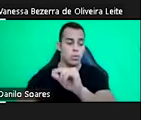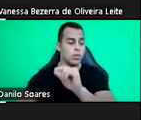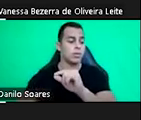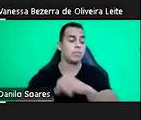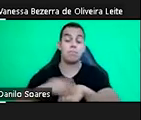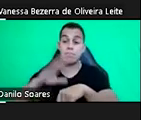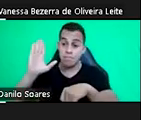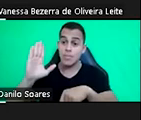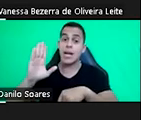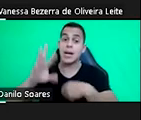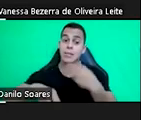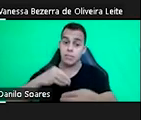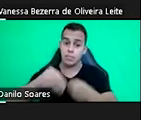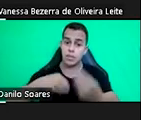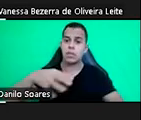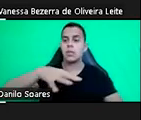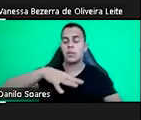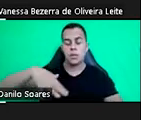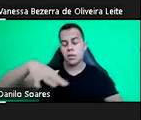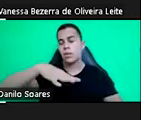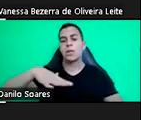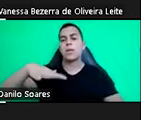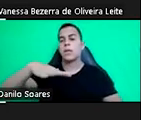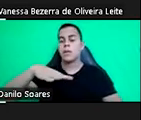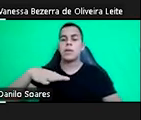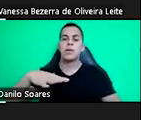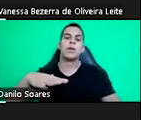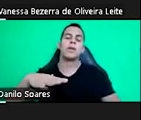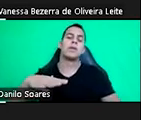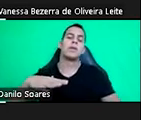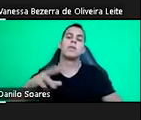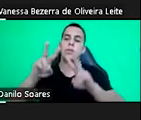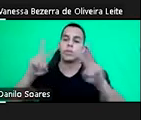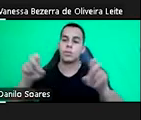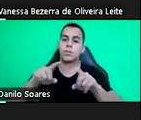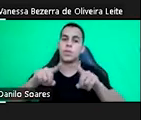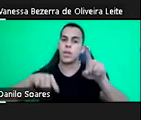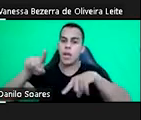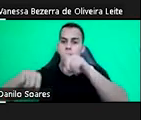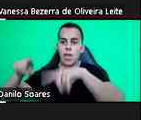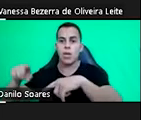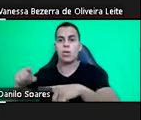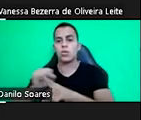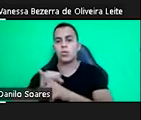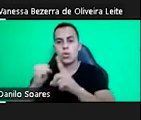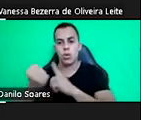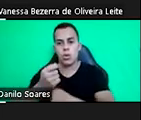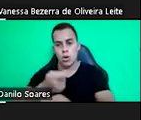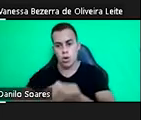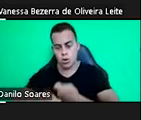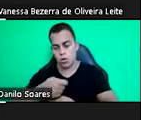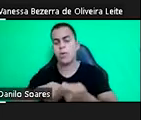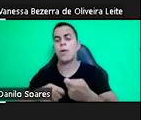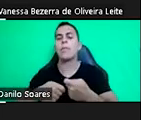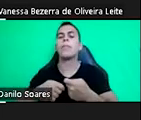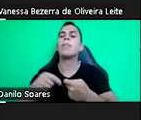o ambiente, em termos de nível socioeconômico, mais espaço sobra para as diferenças no